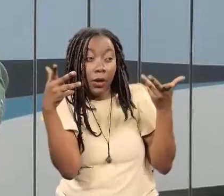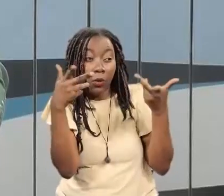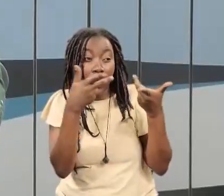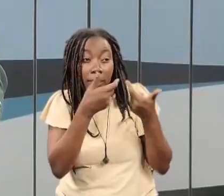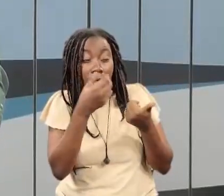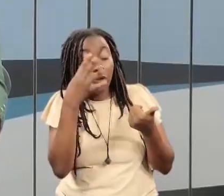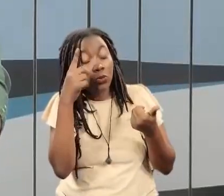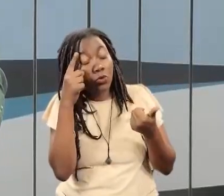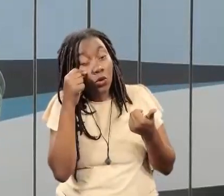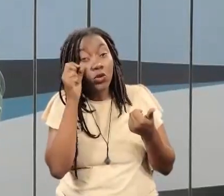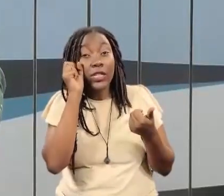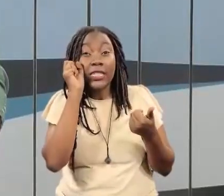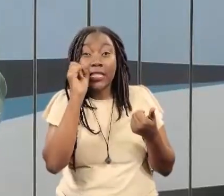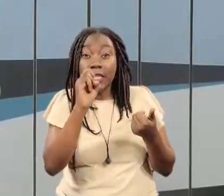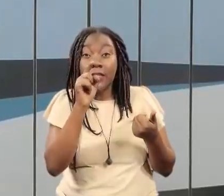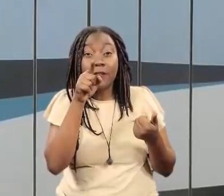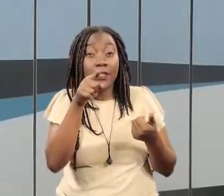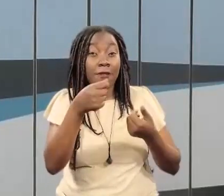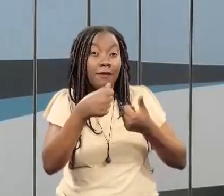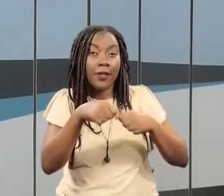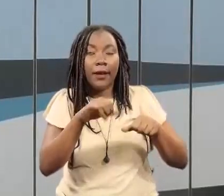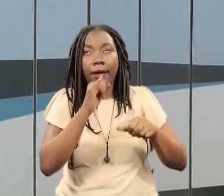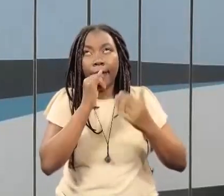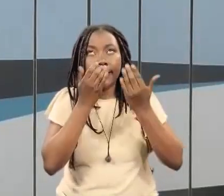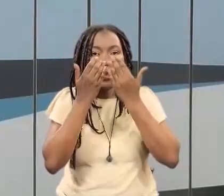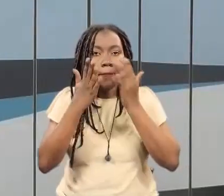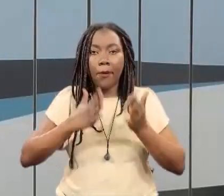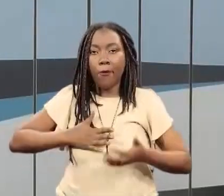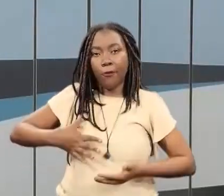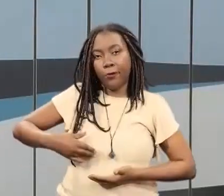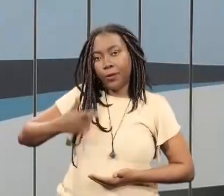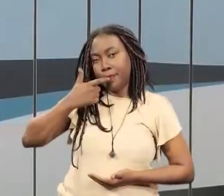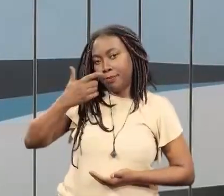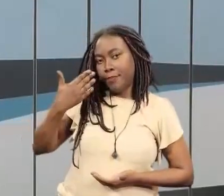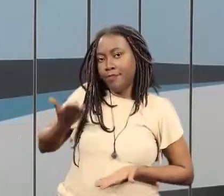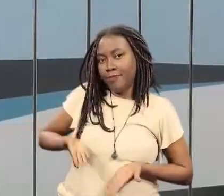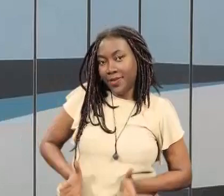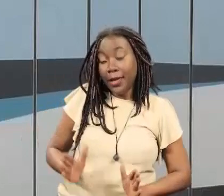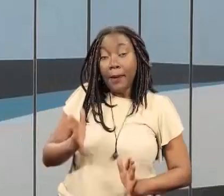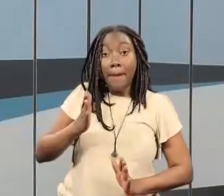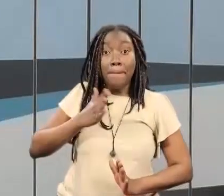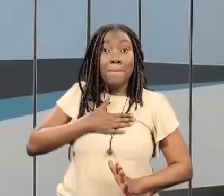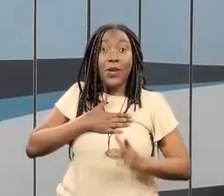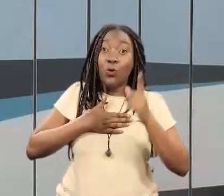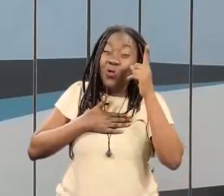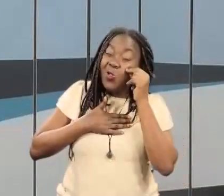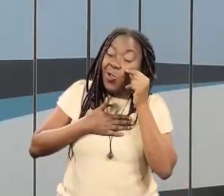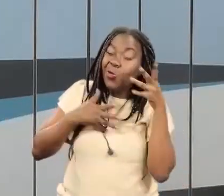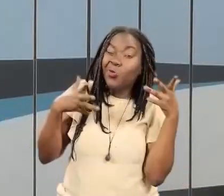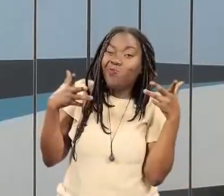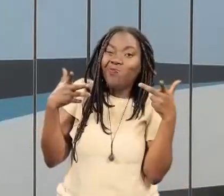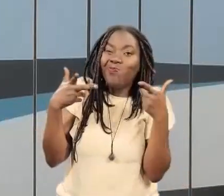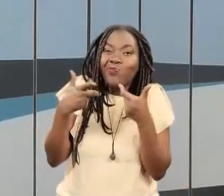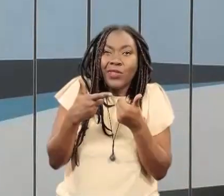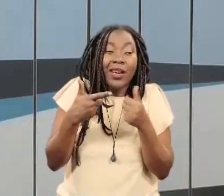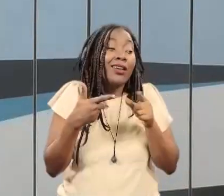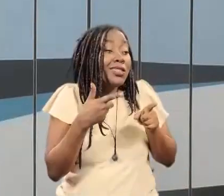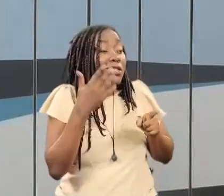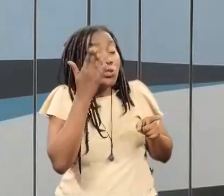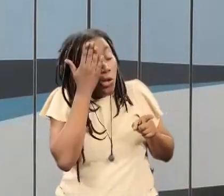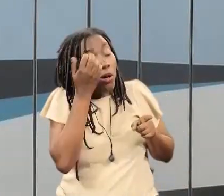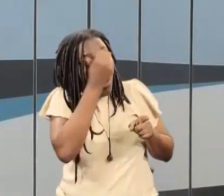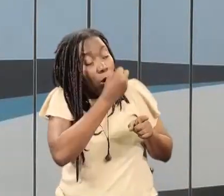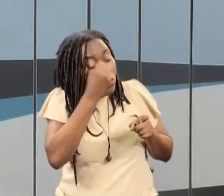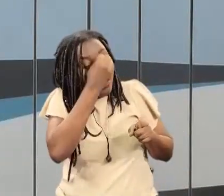Então, se você fica, por exemplo, a mãe, eu citei o caso do meu filho recém-nascido. A qualidade do meu sono, mas você dorme 8 horas por noite. As mães sabem que não é bem assim